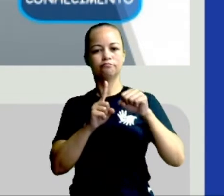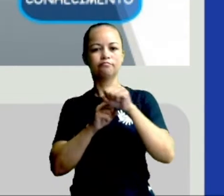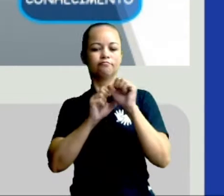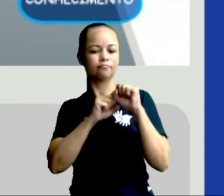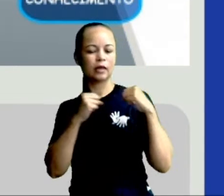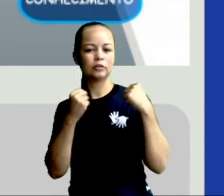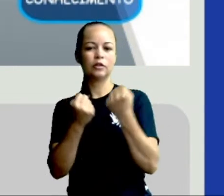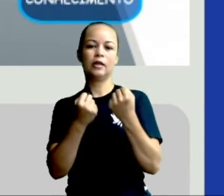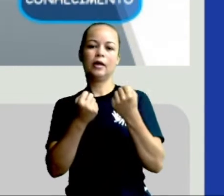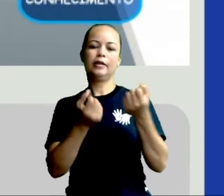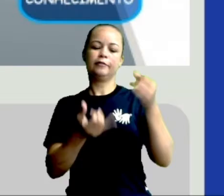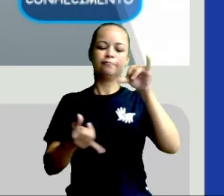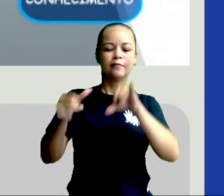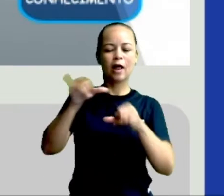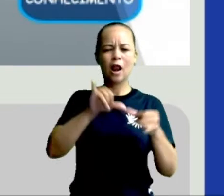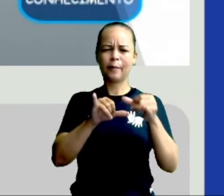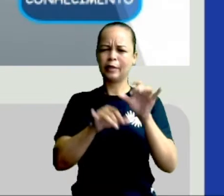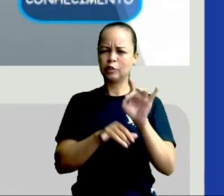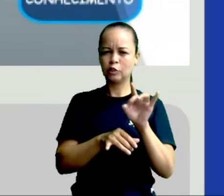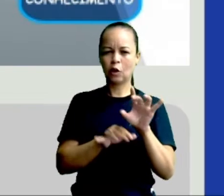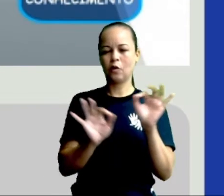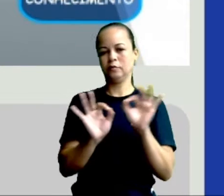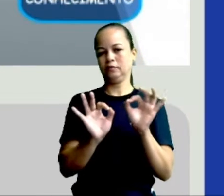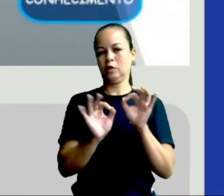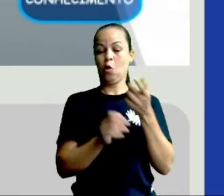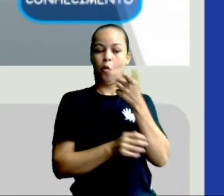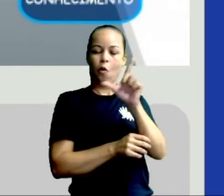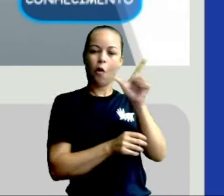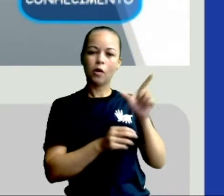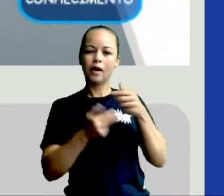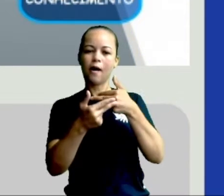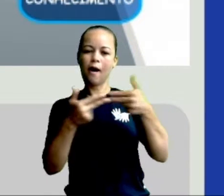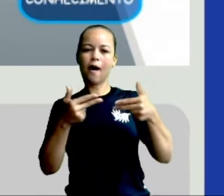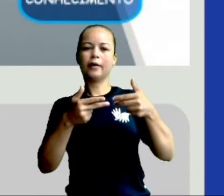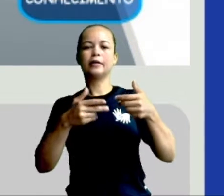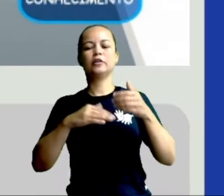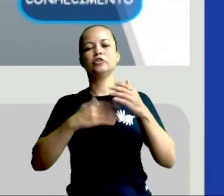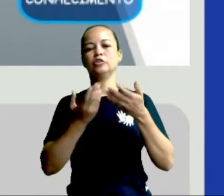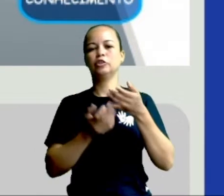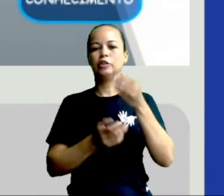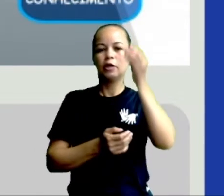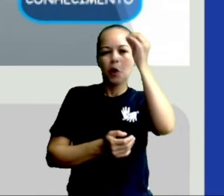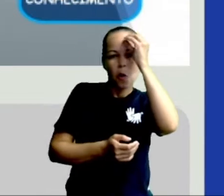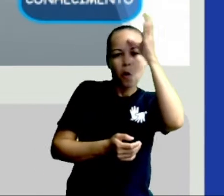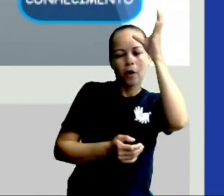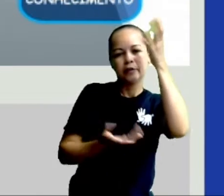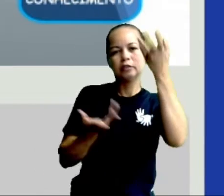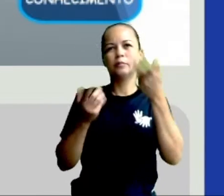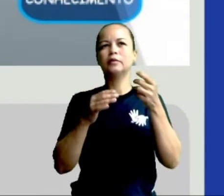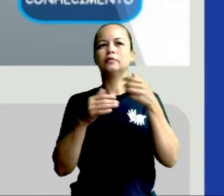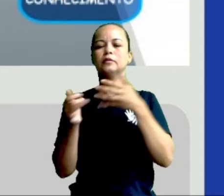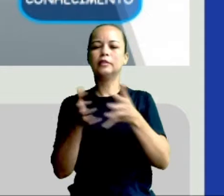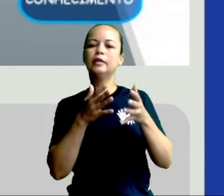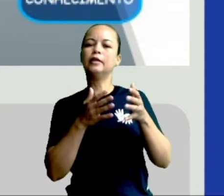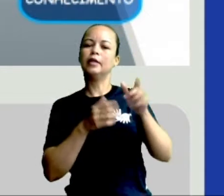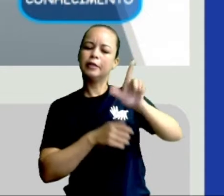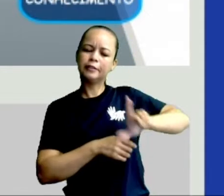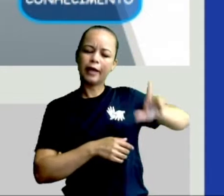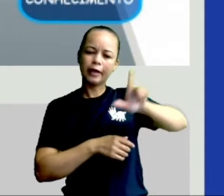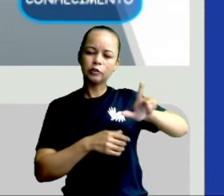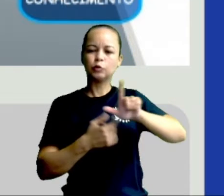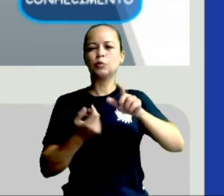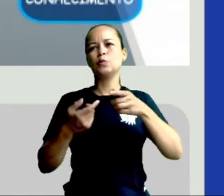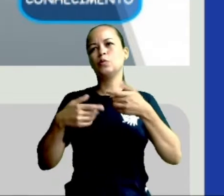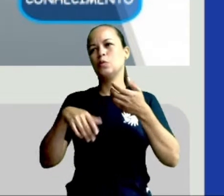do laboratório. Outras áreas de conhecimento, seja na área da literatura, na área da história,